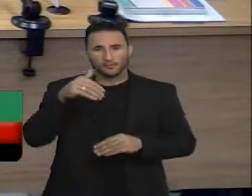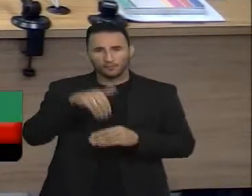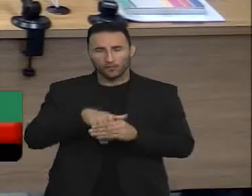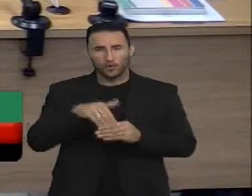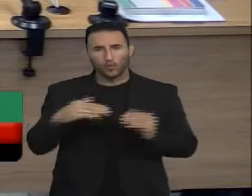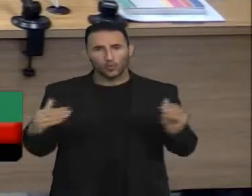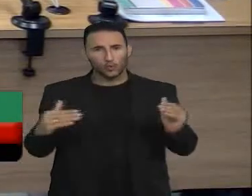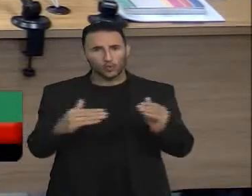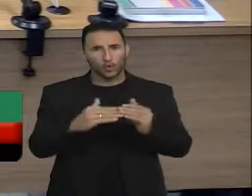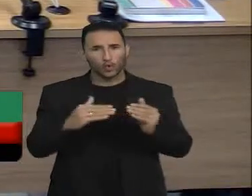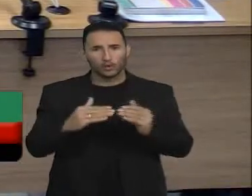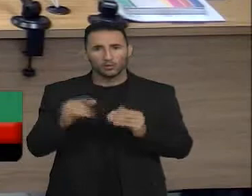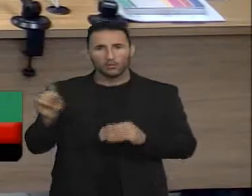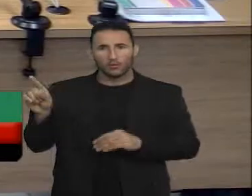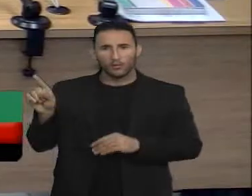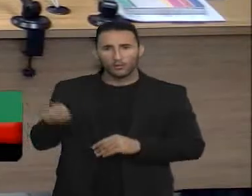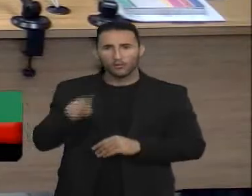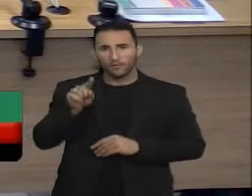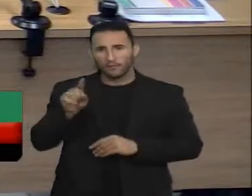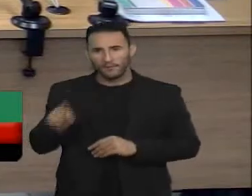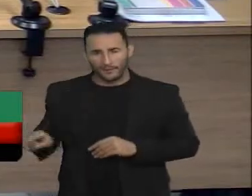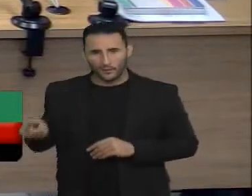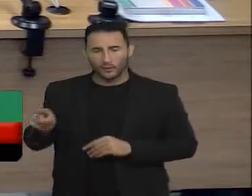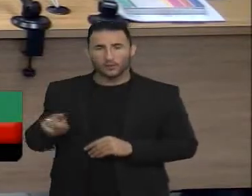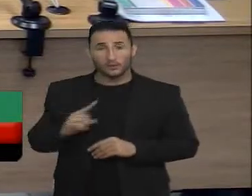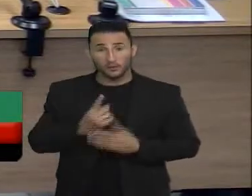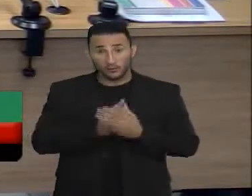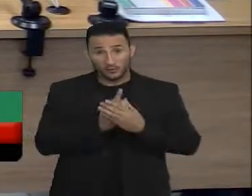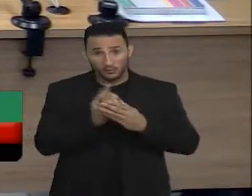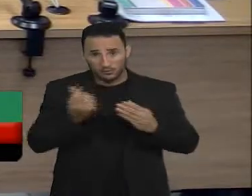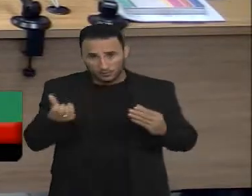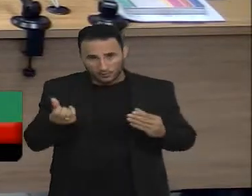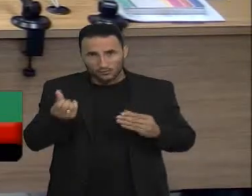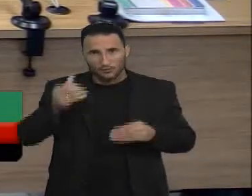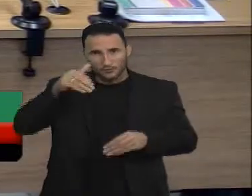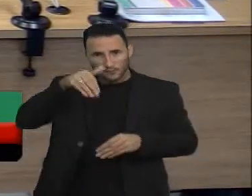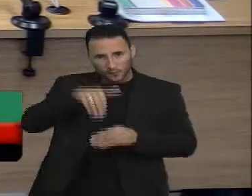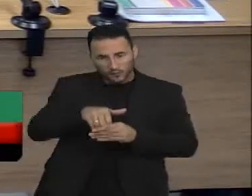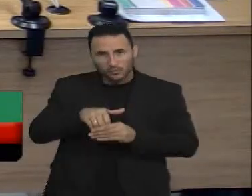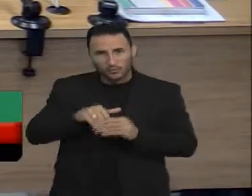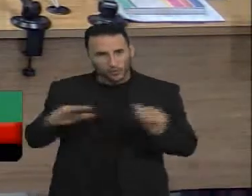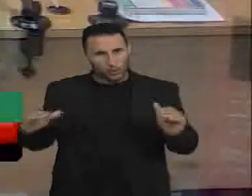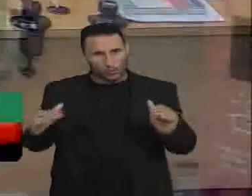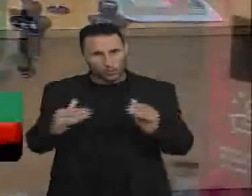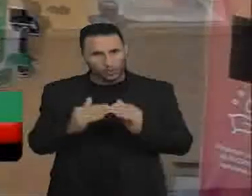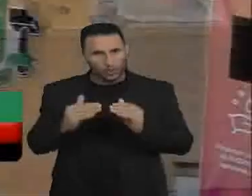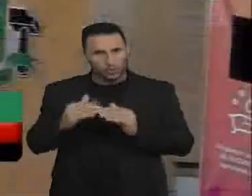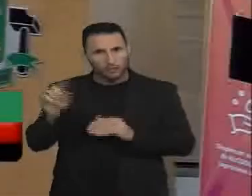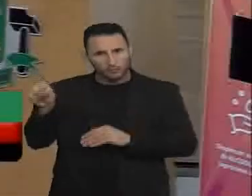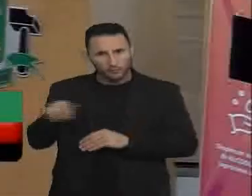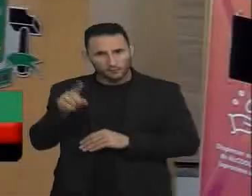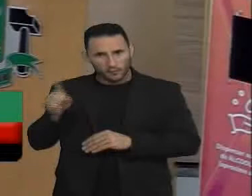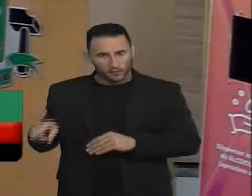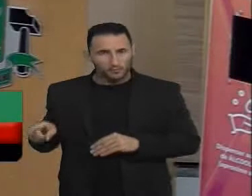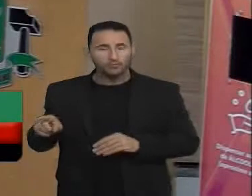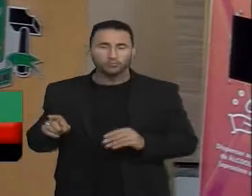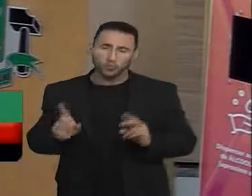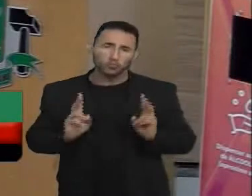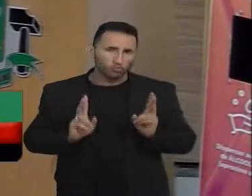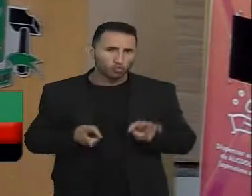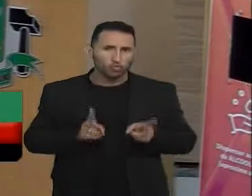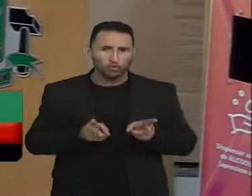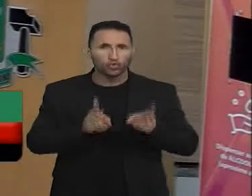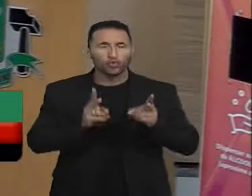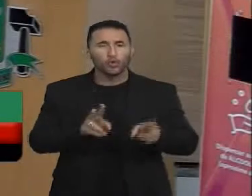veto. Com 16 votos favoráveis, está